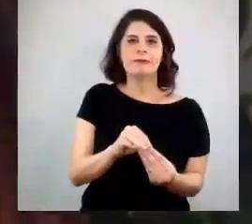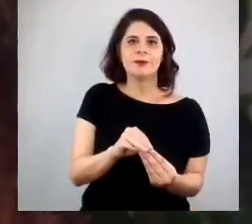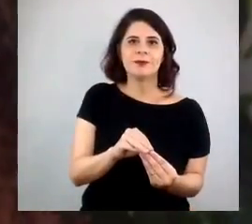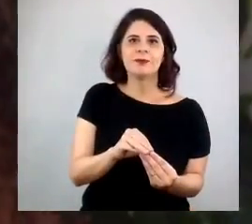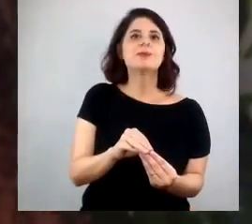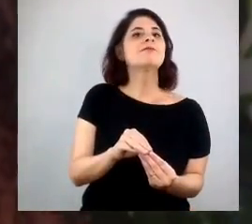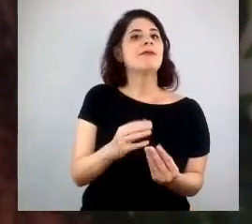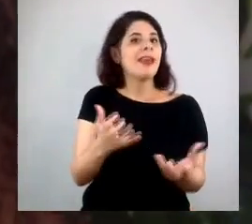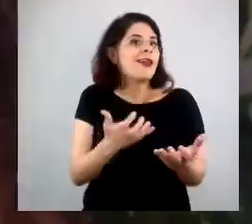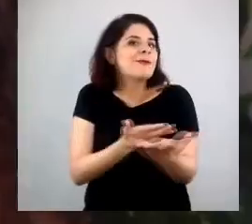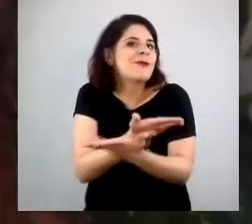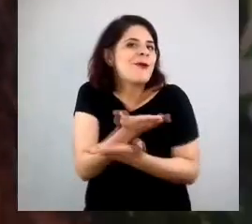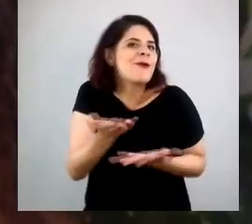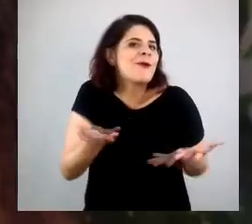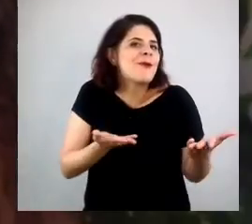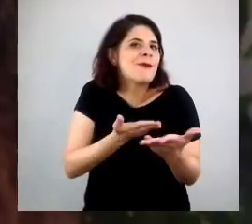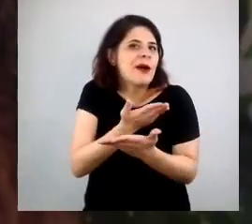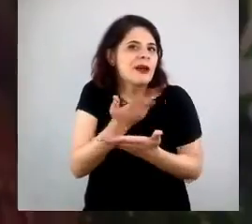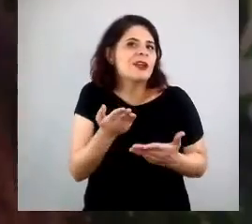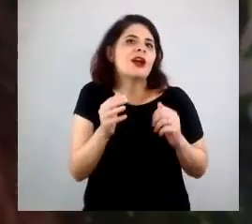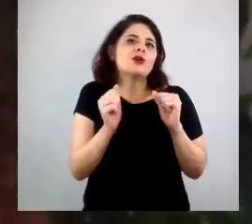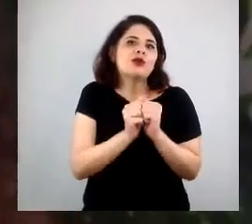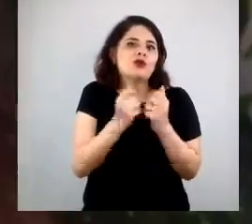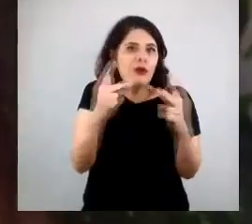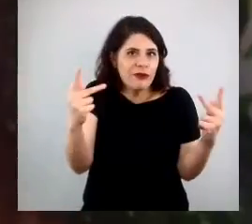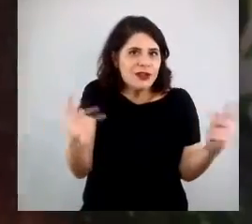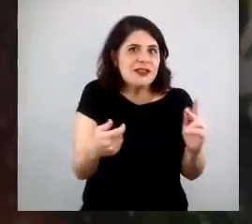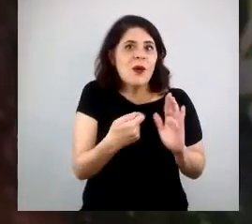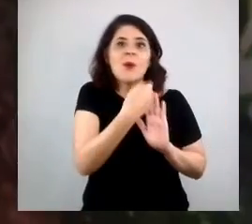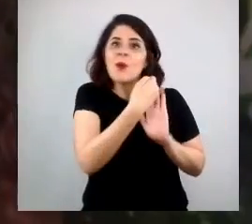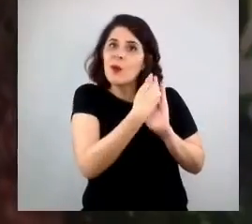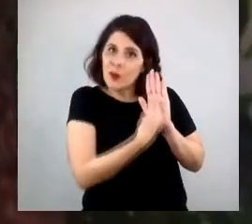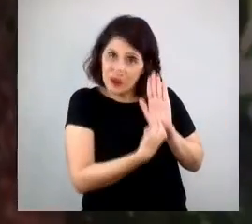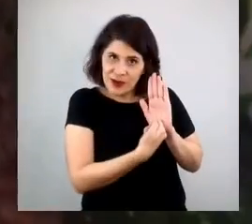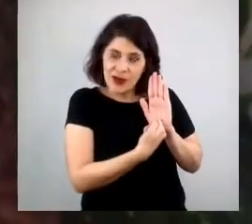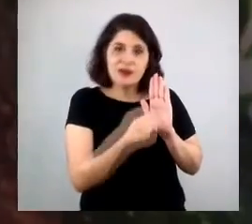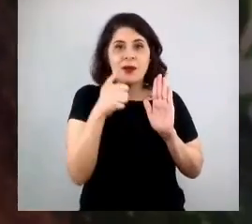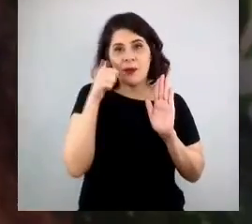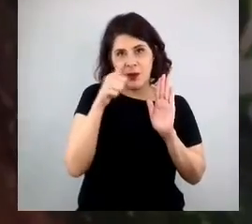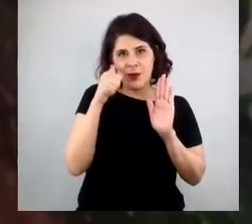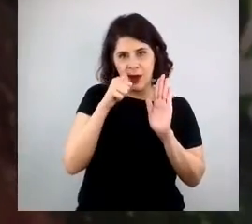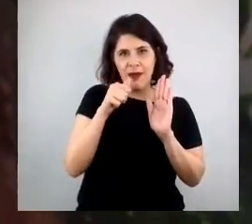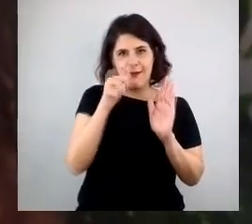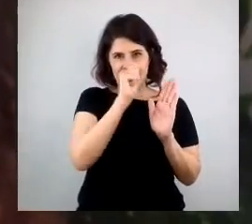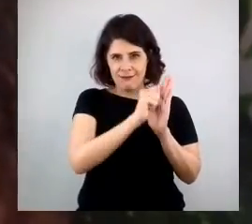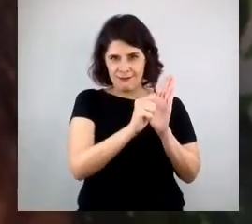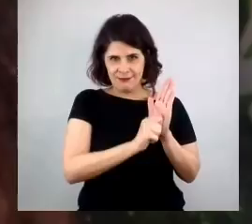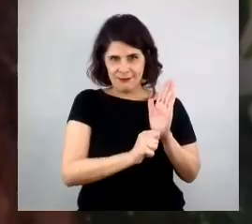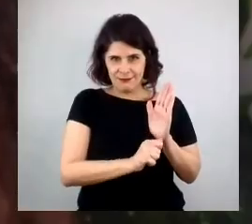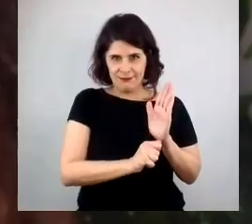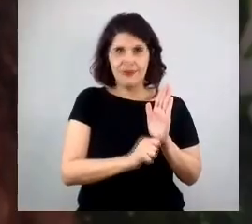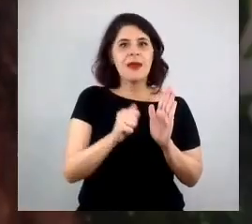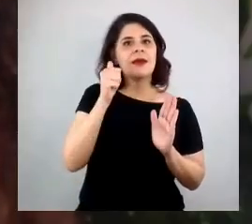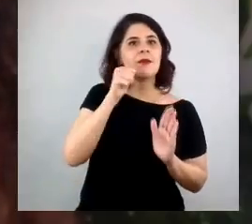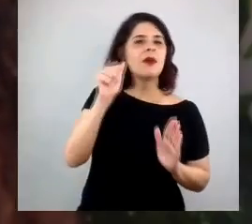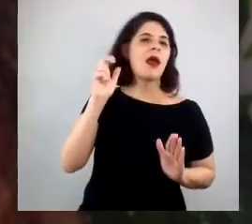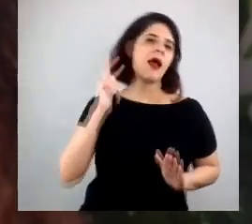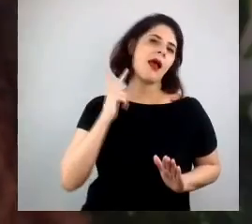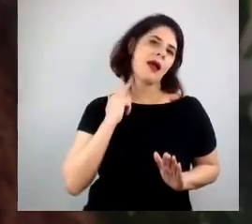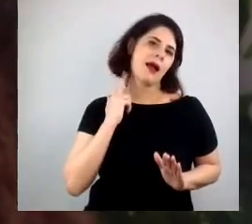compartilhando com vocês um texto da escritora que eu falei um pouco antes, né, da Carolina Maria de